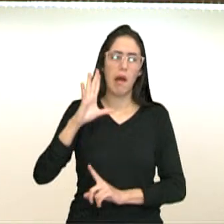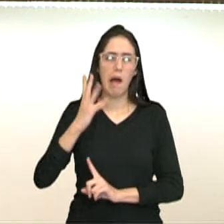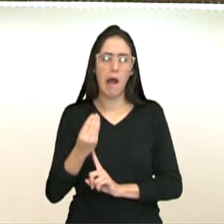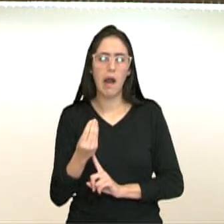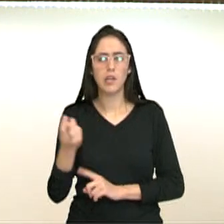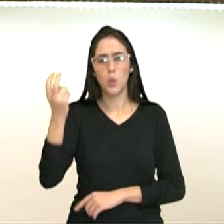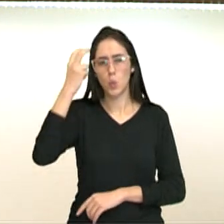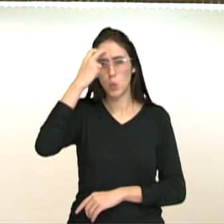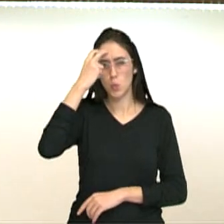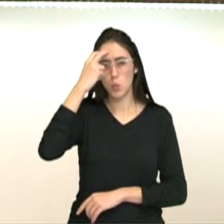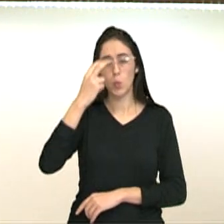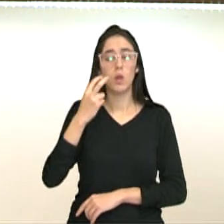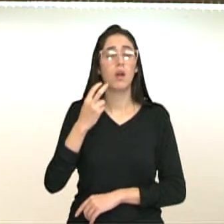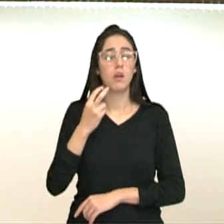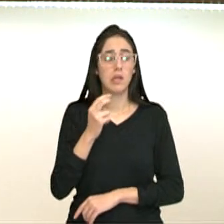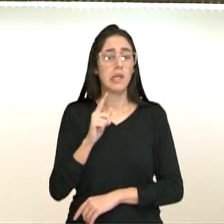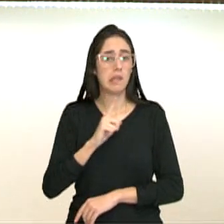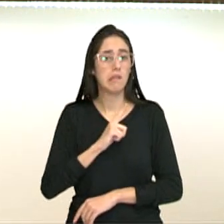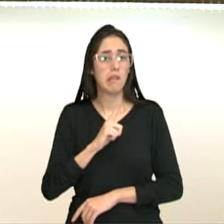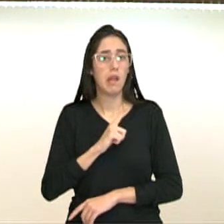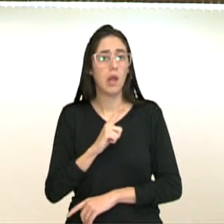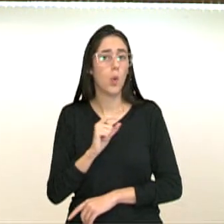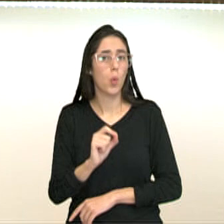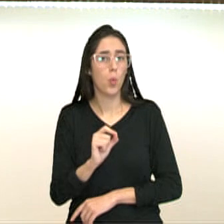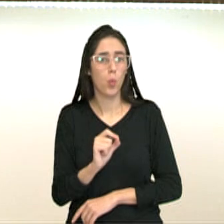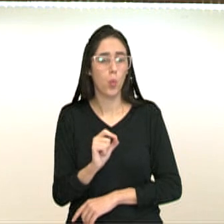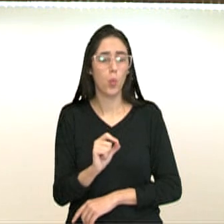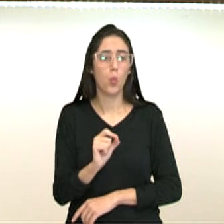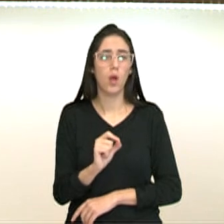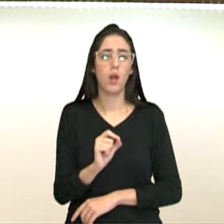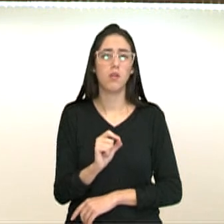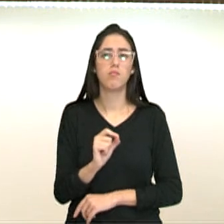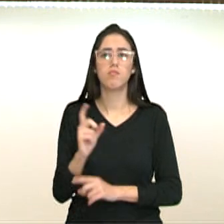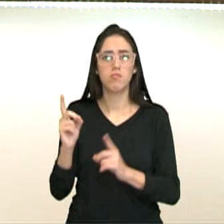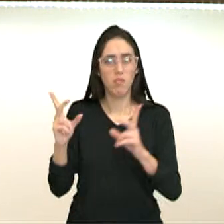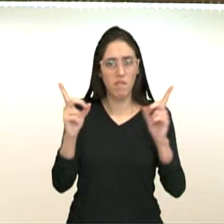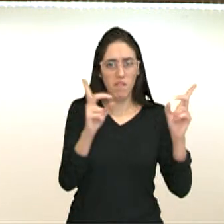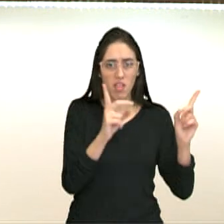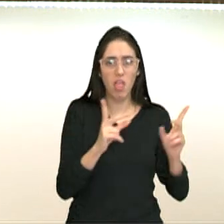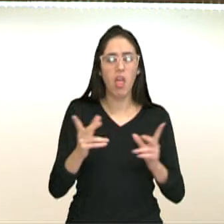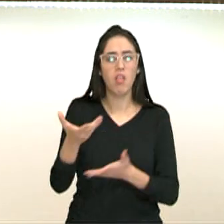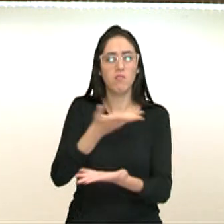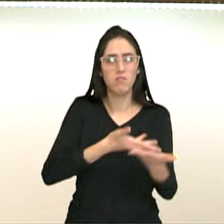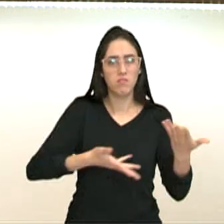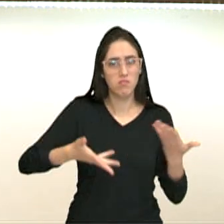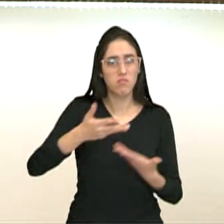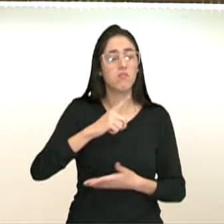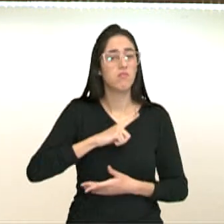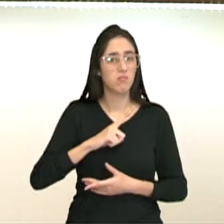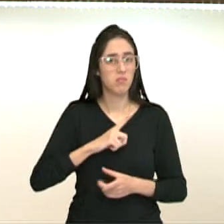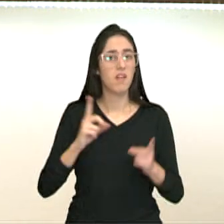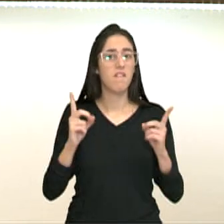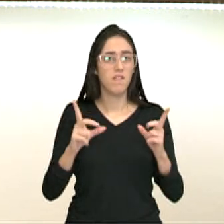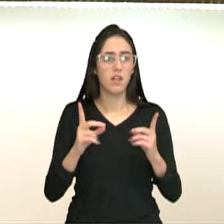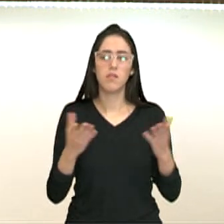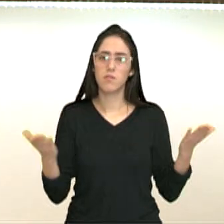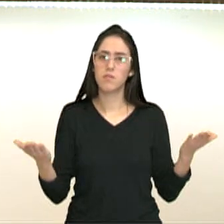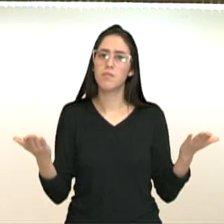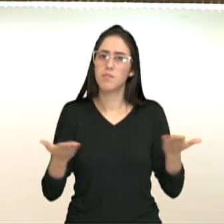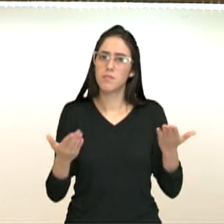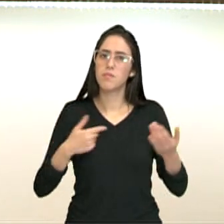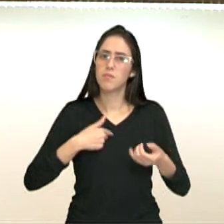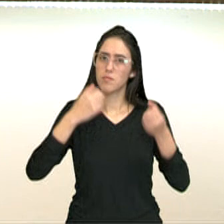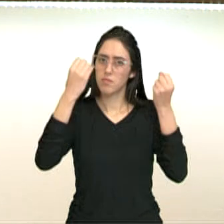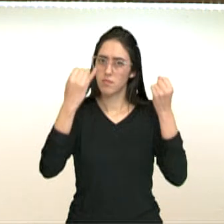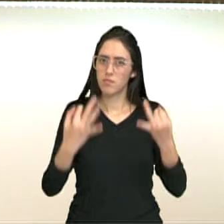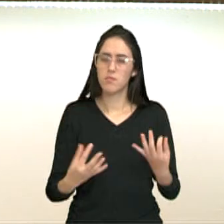passou também a ser tratada e ser comercializada como mercadoria. Então, nós vamos ver o reflexo